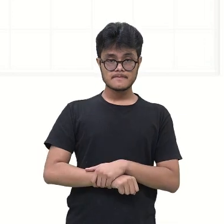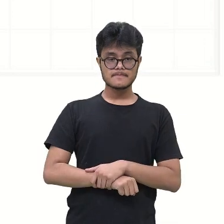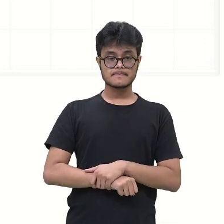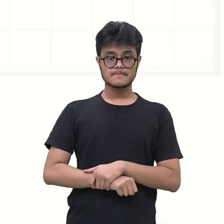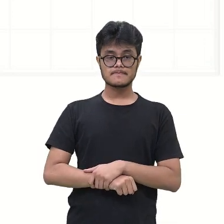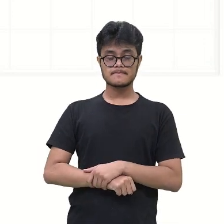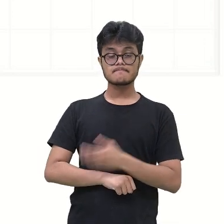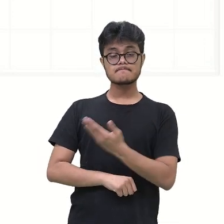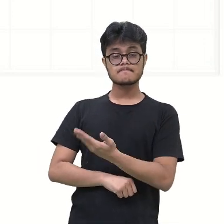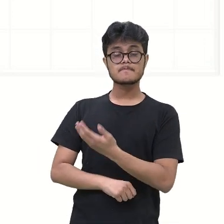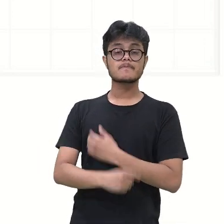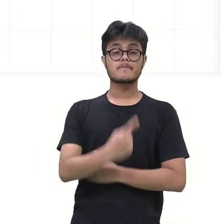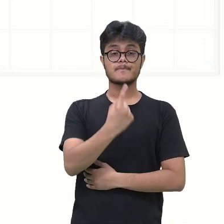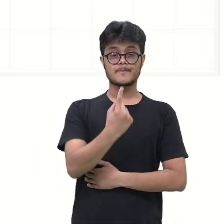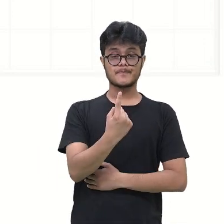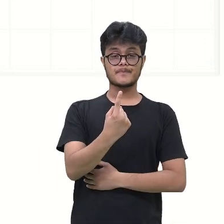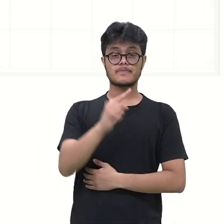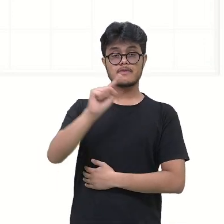é